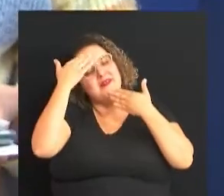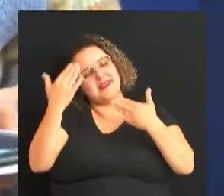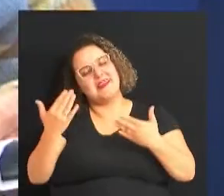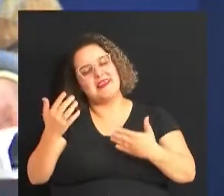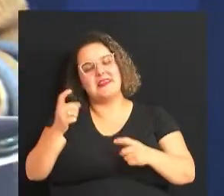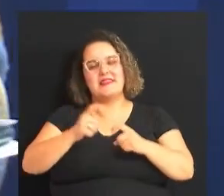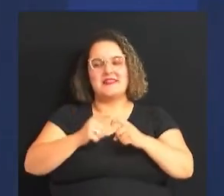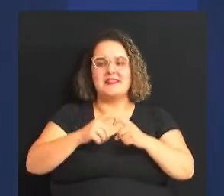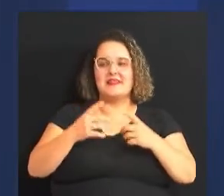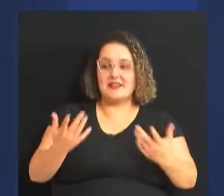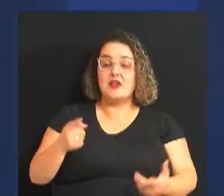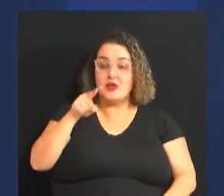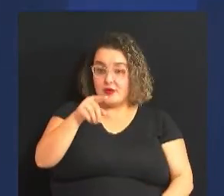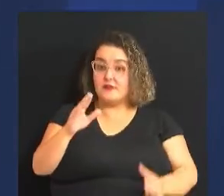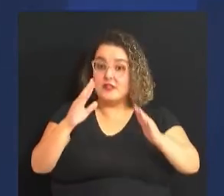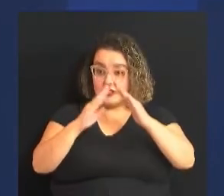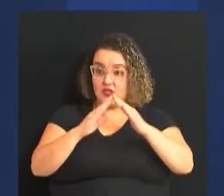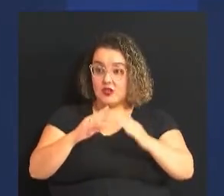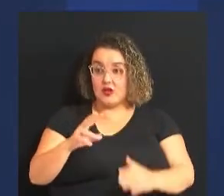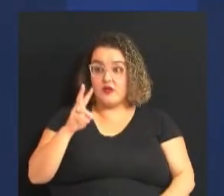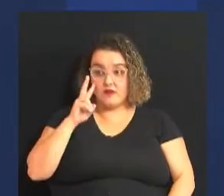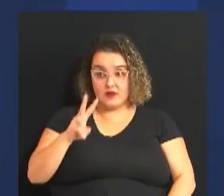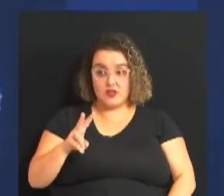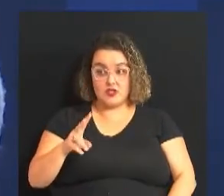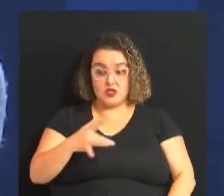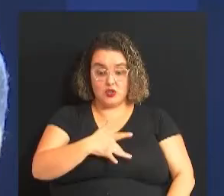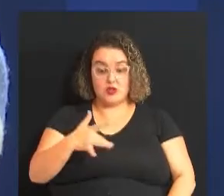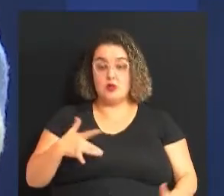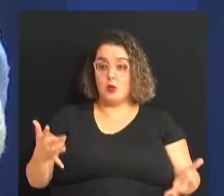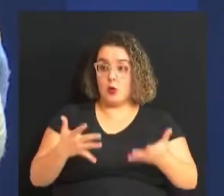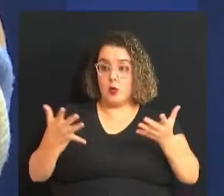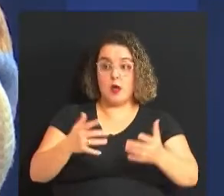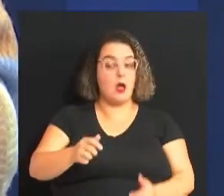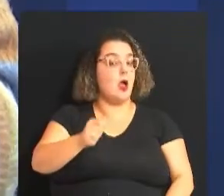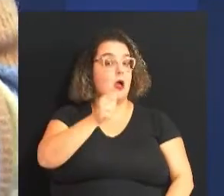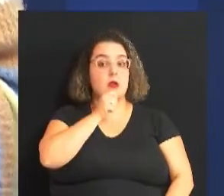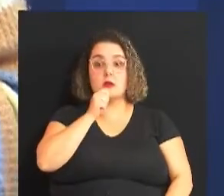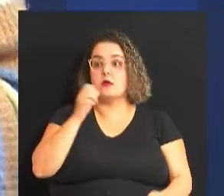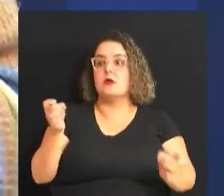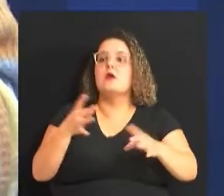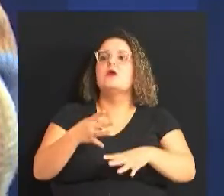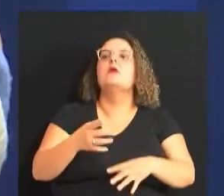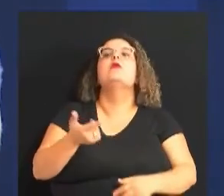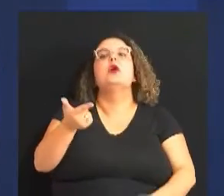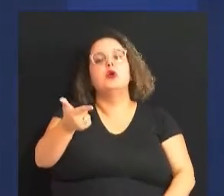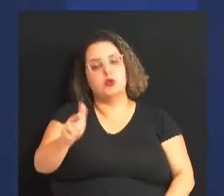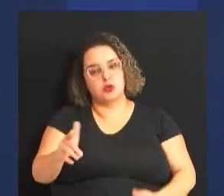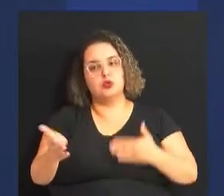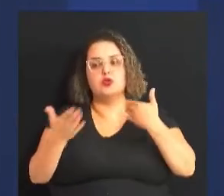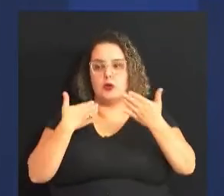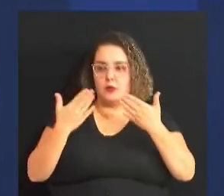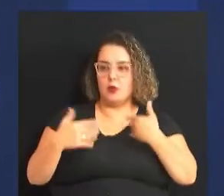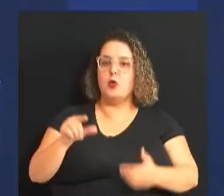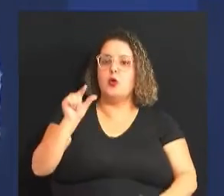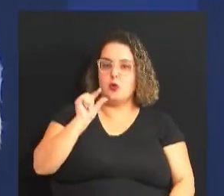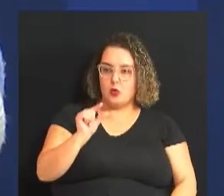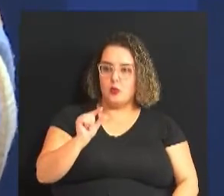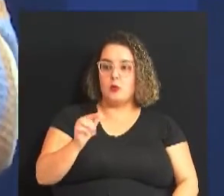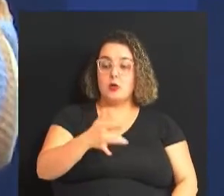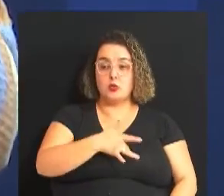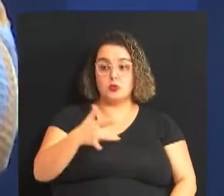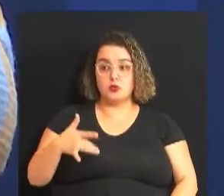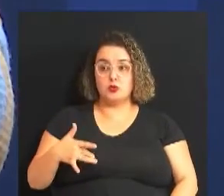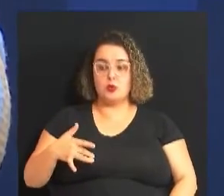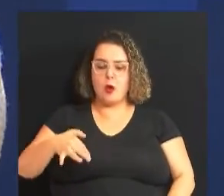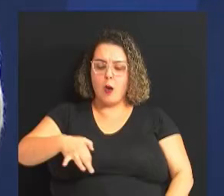obrigada. E a você de casa, olha só, o Saúde é Vida ainda não acabou. A gente vai continuar falando um pouquinho sobre a saúde do